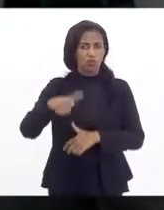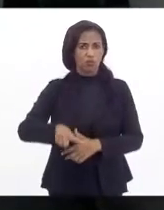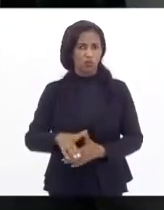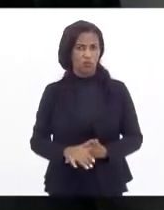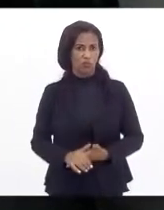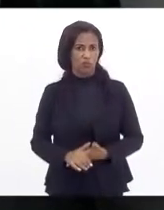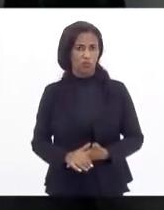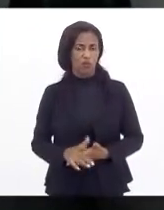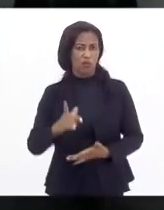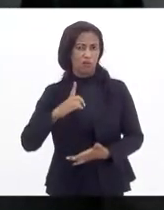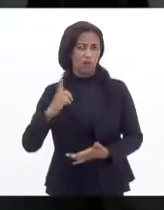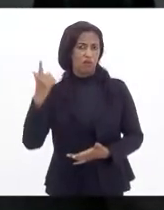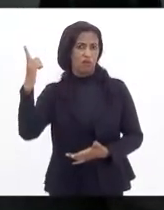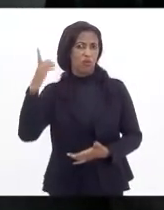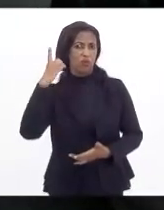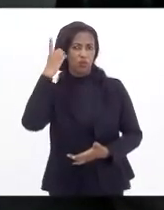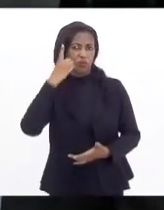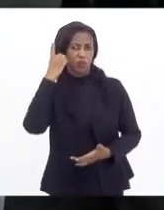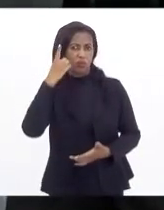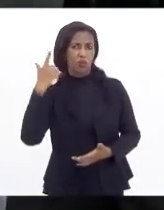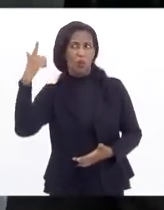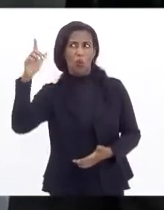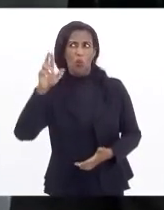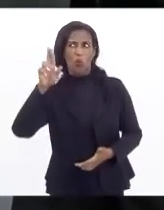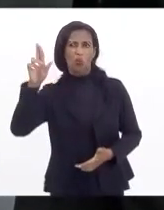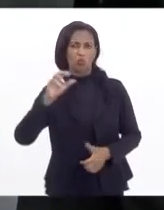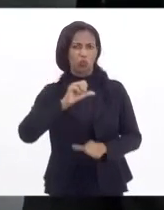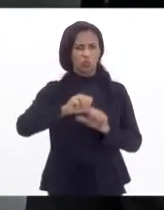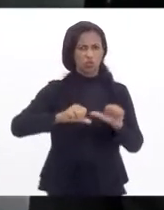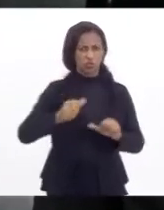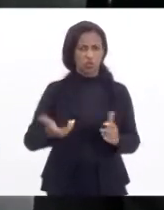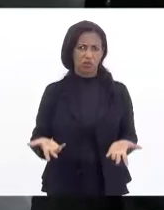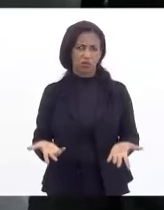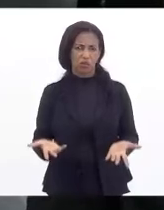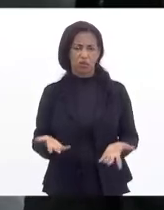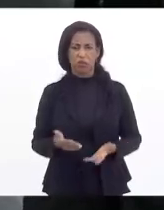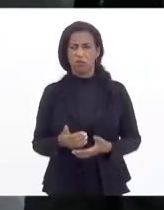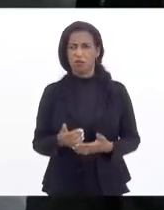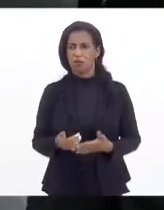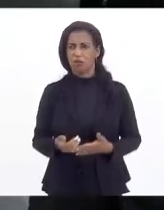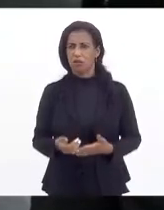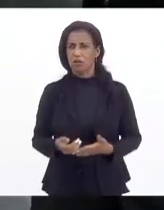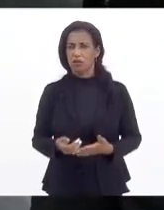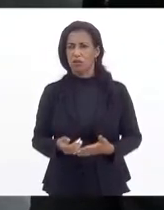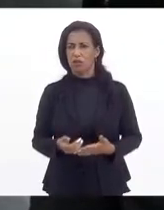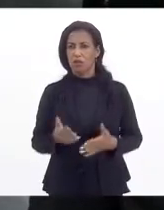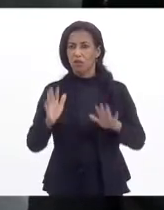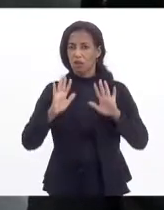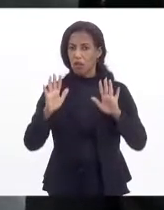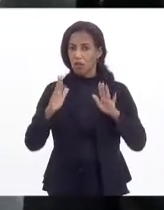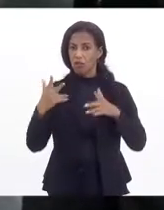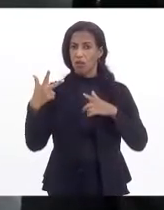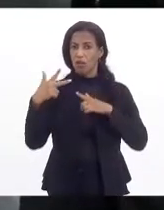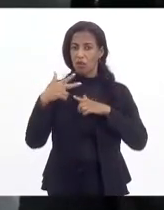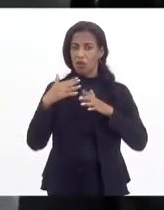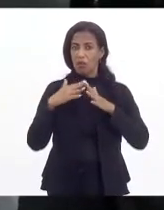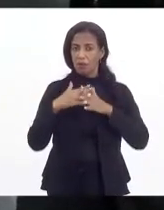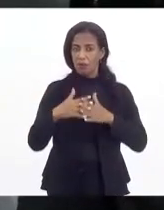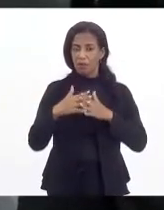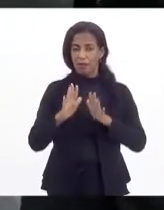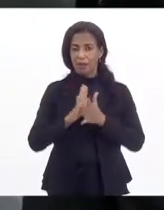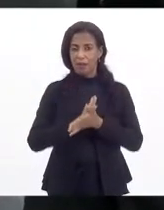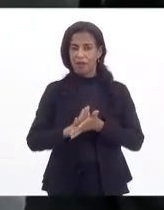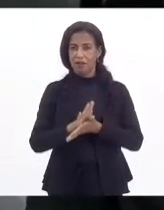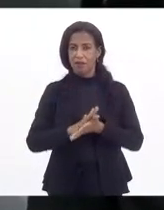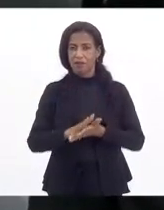vem outro deputado, faz um outro nome. Como é que fica isso? É só uma observação, mas não quero impedir nada, só deixando que o